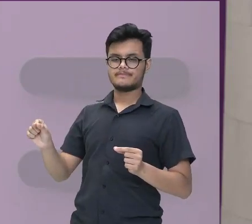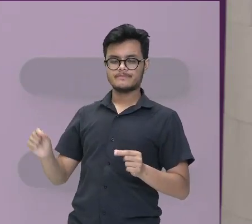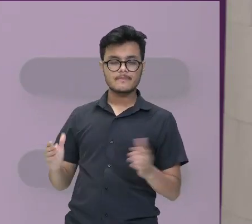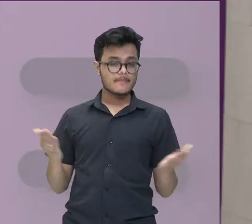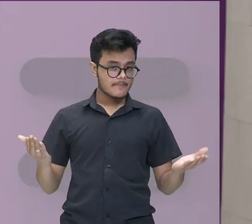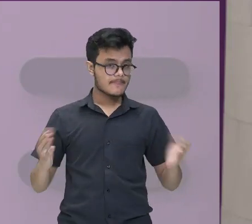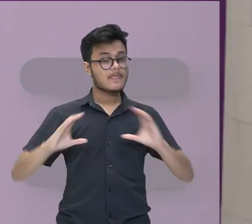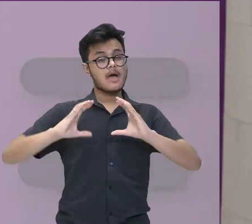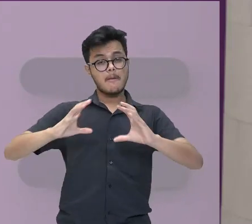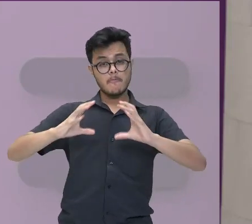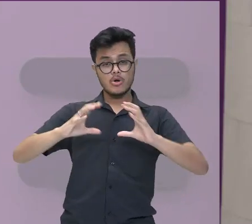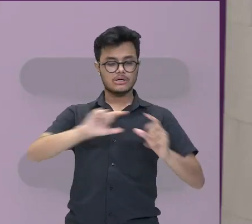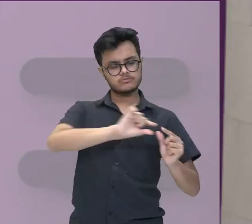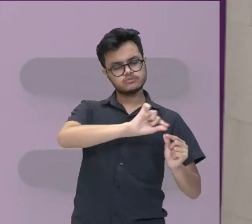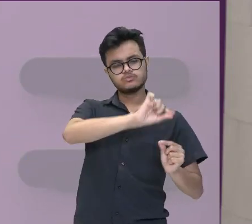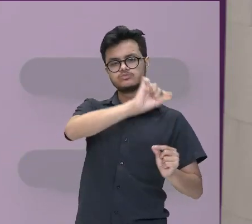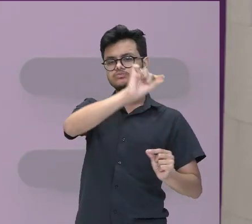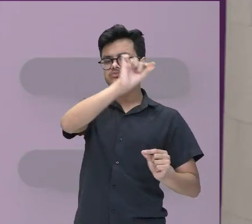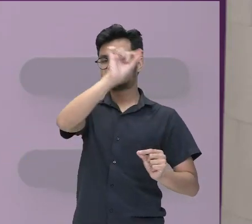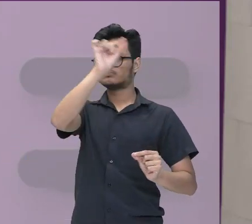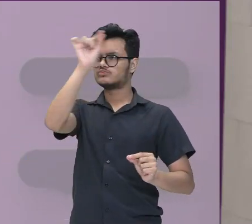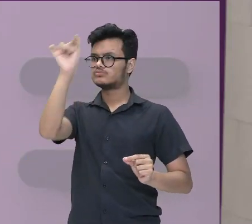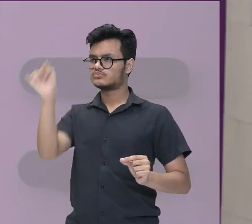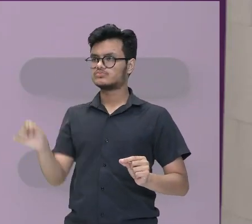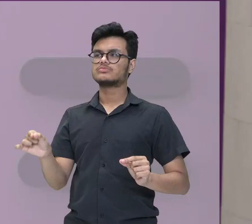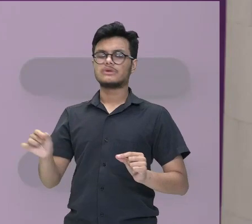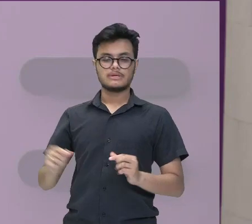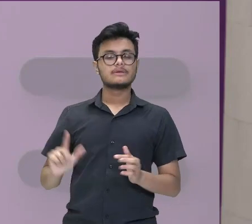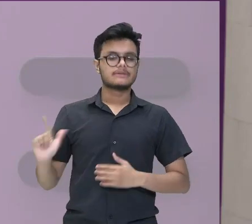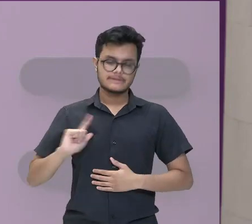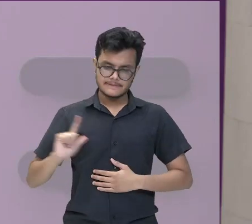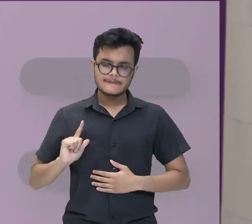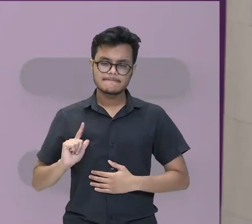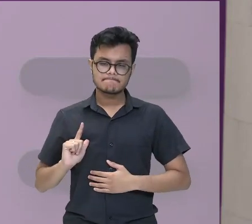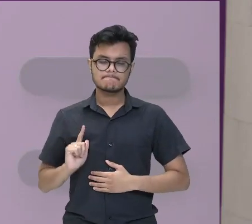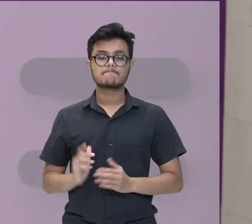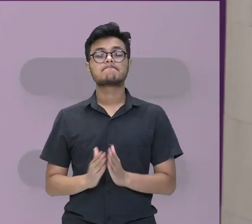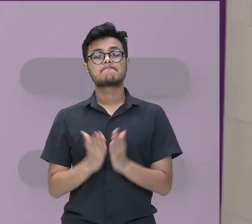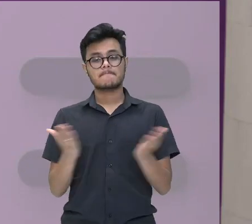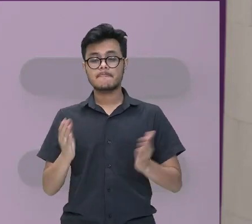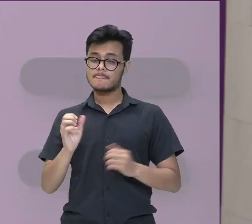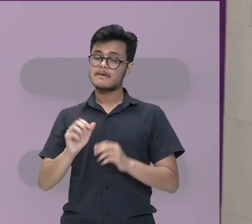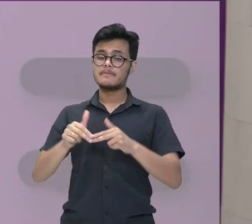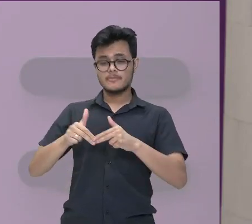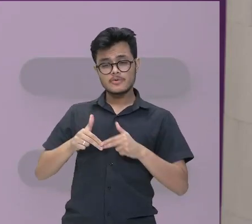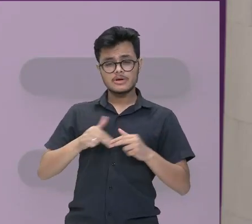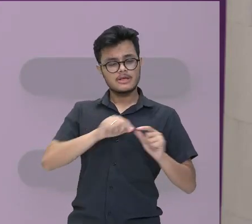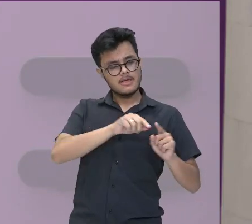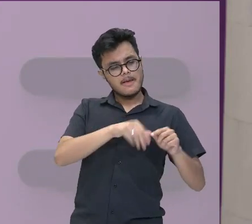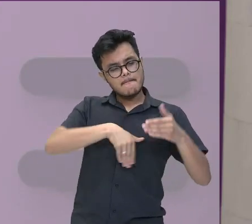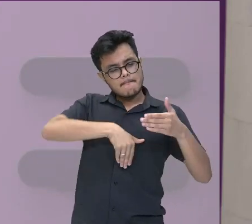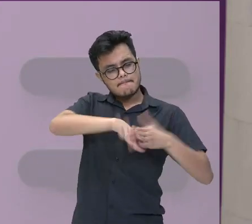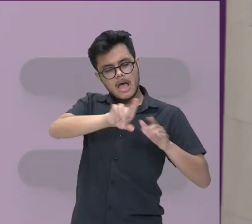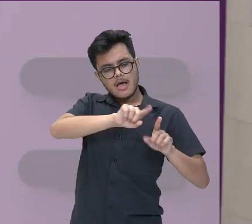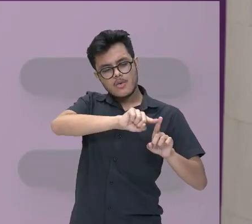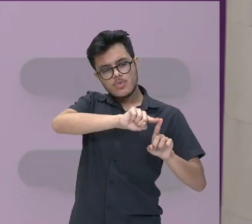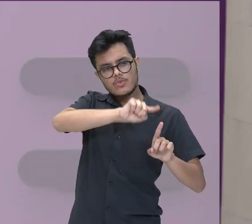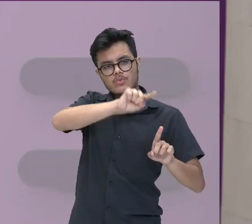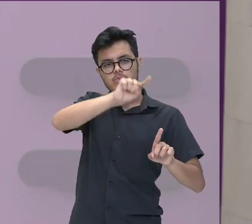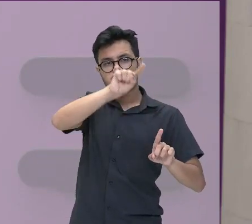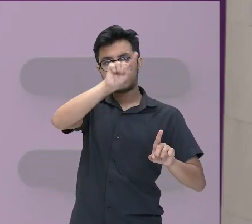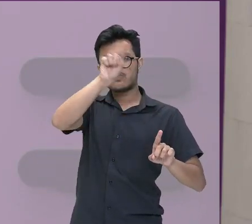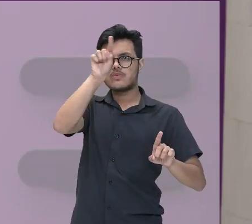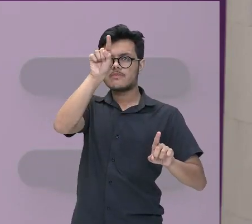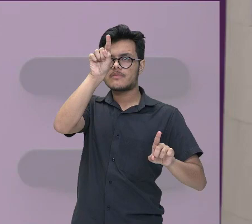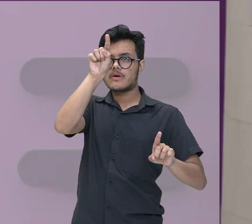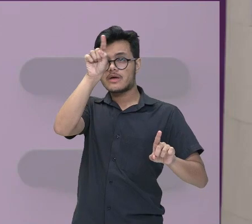ela realiza uma curva, né? Então, ela sobe até um determinado ponto e depois ela começa a